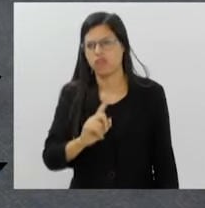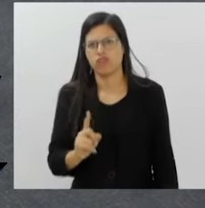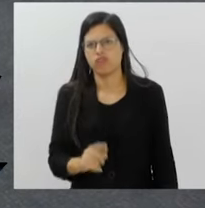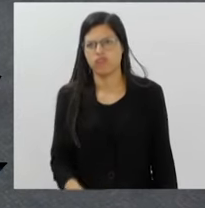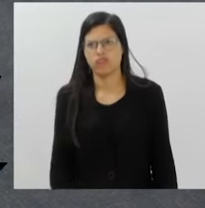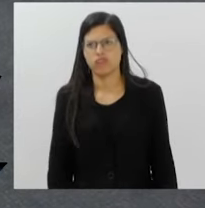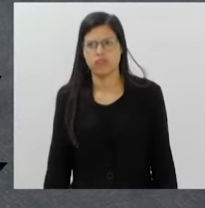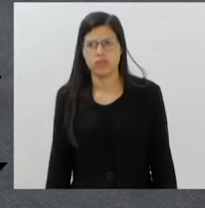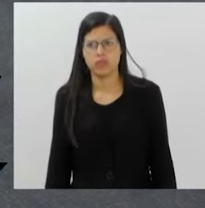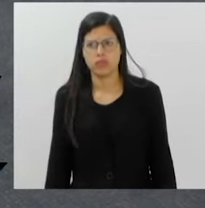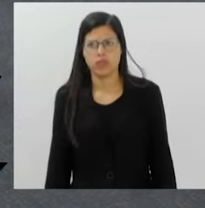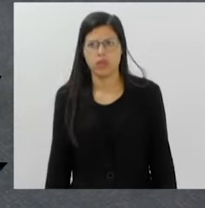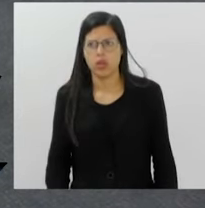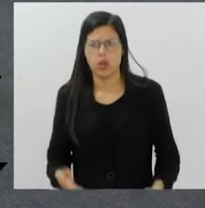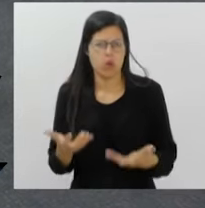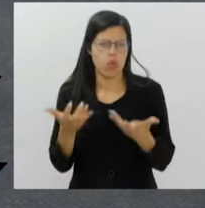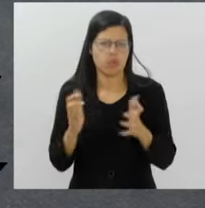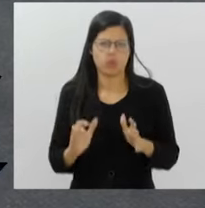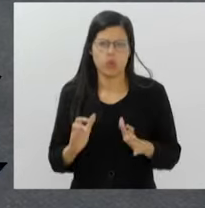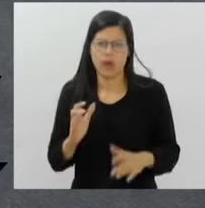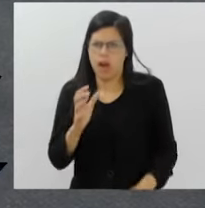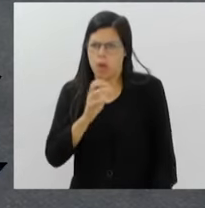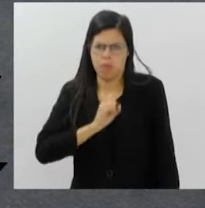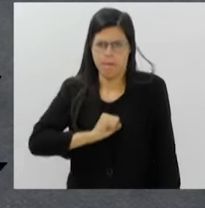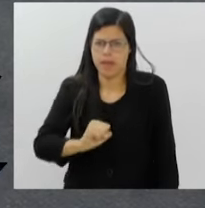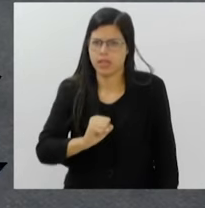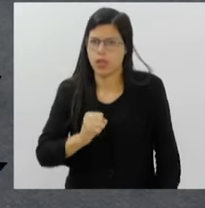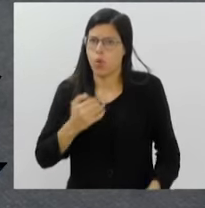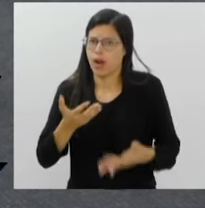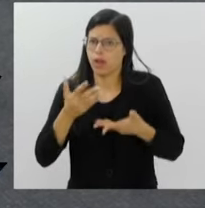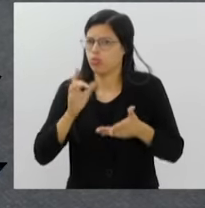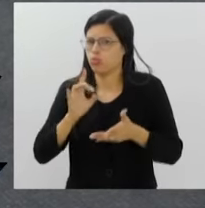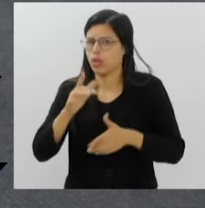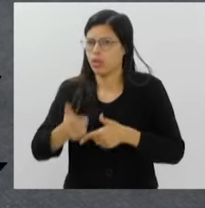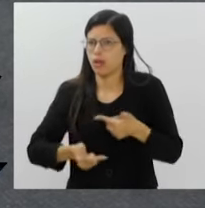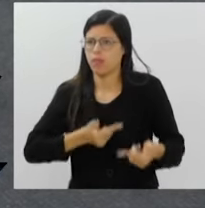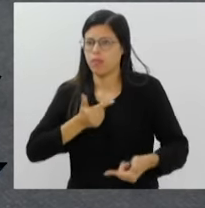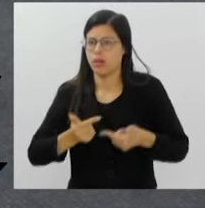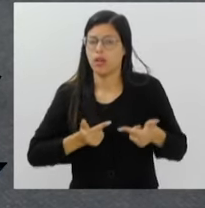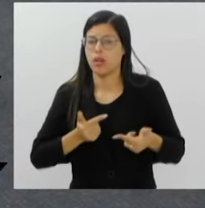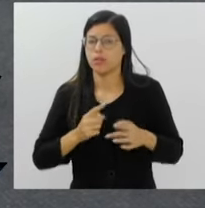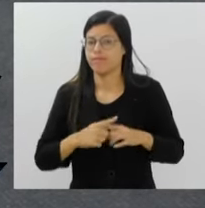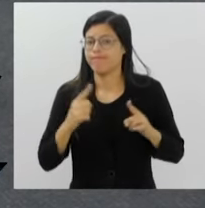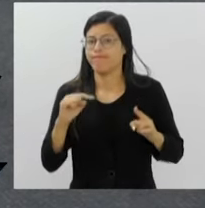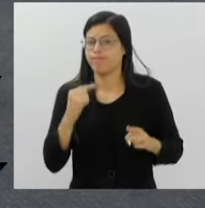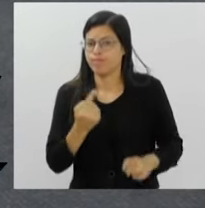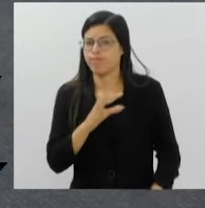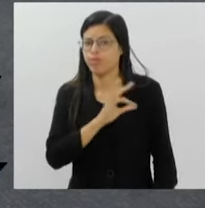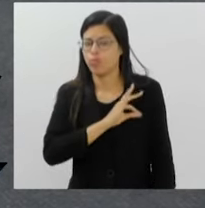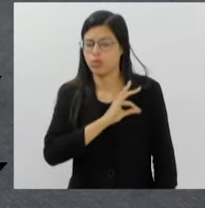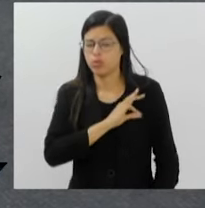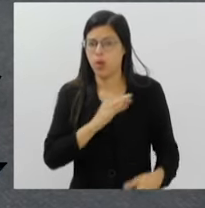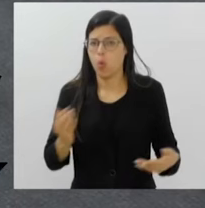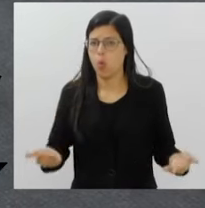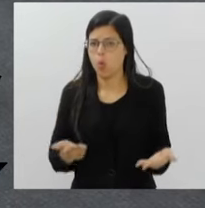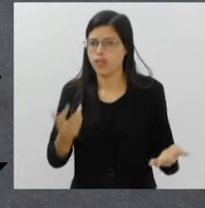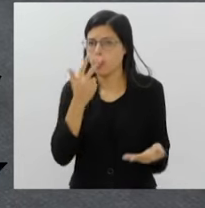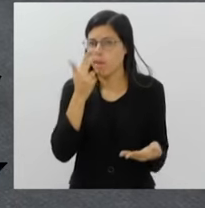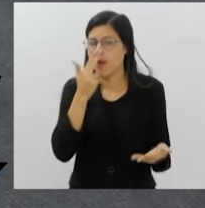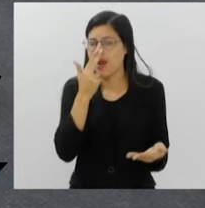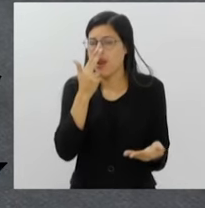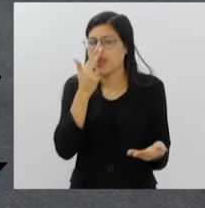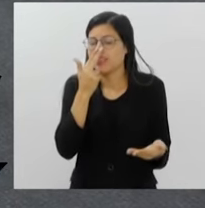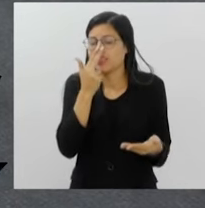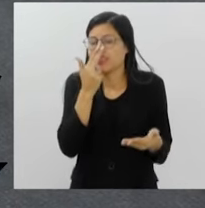não vim aqui para me suicidar. Eu vim aqui para trabalhar. Mas os nossos policiais hoje, infelizmente, estão acuados. Estão